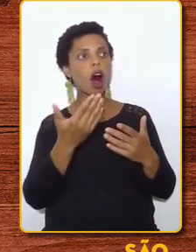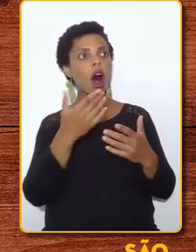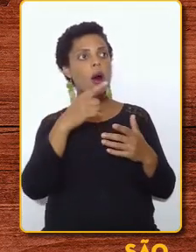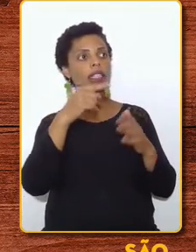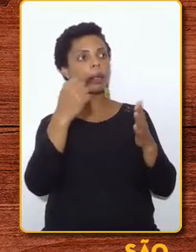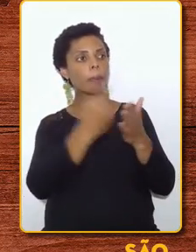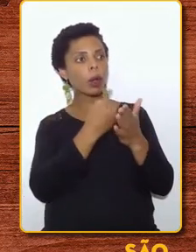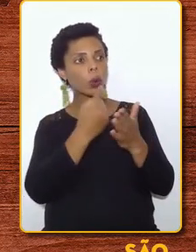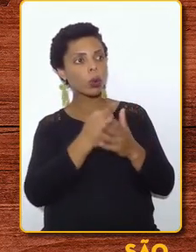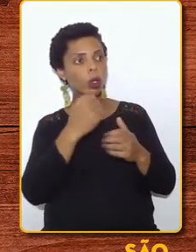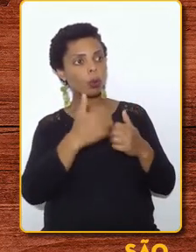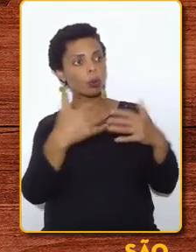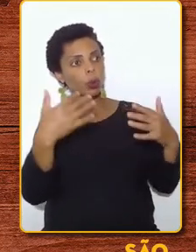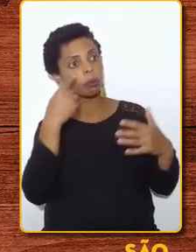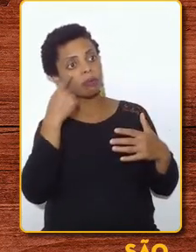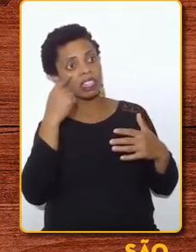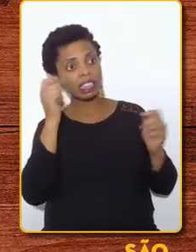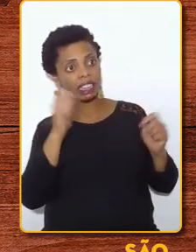gente responder.